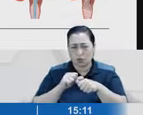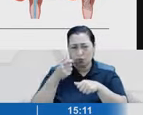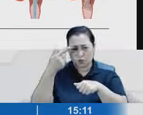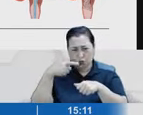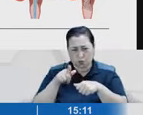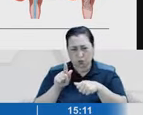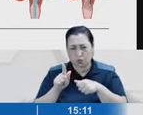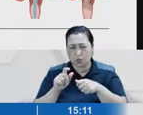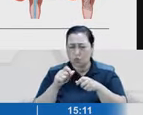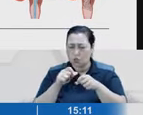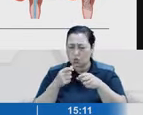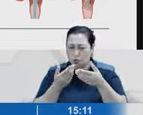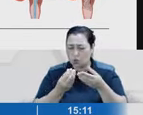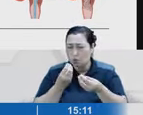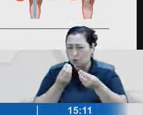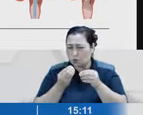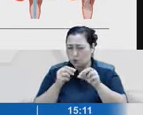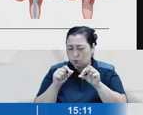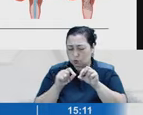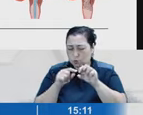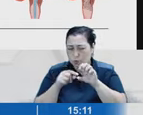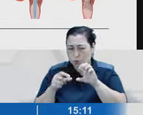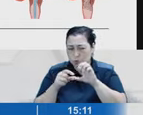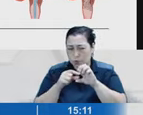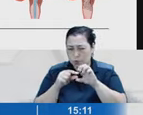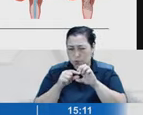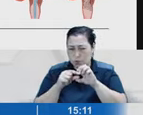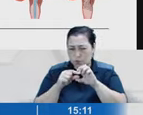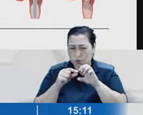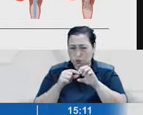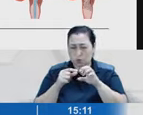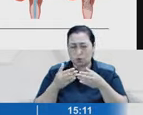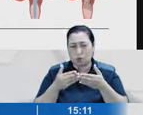E essa costura ela fica muito próxima do canal anal,